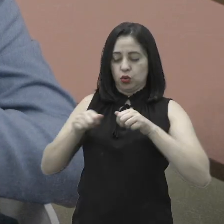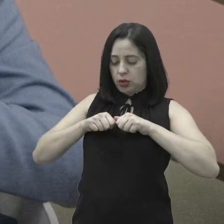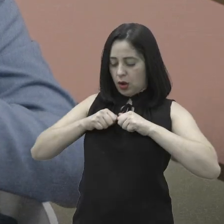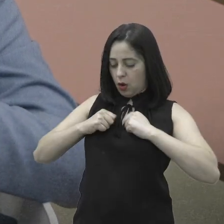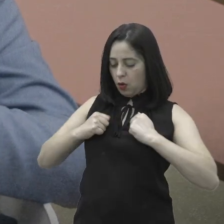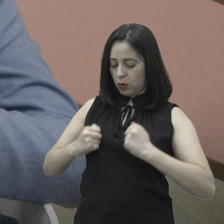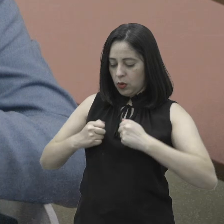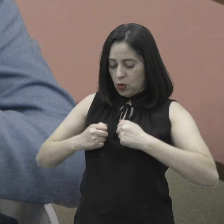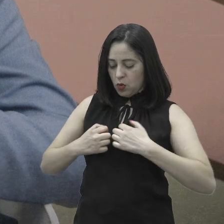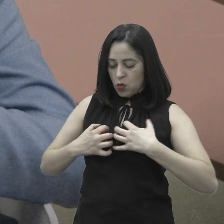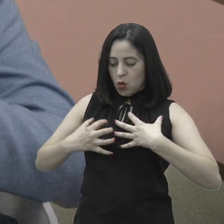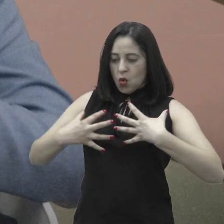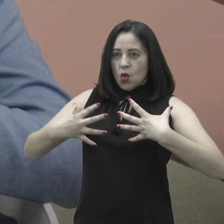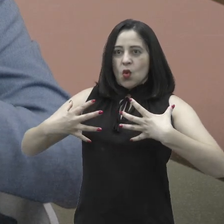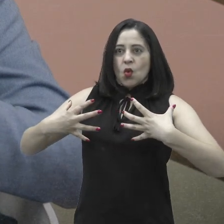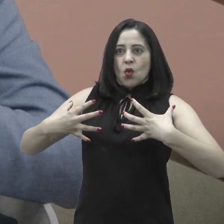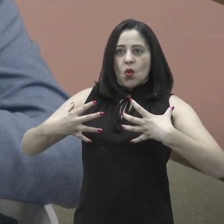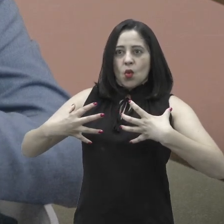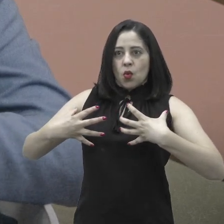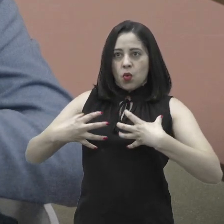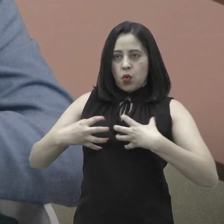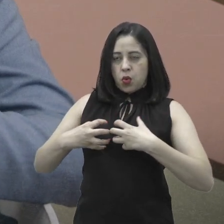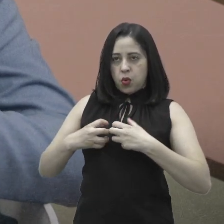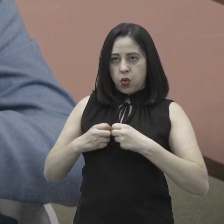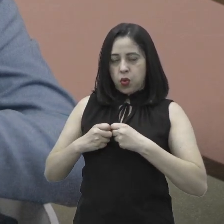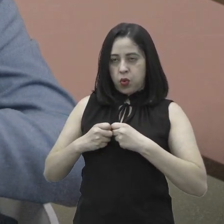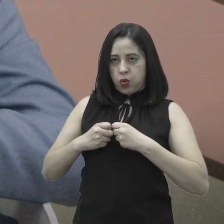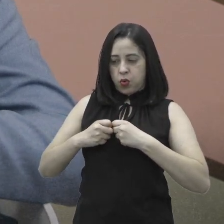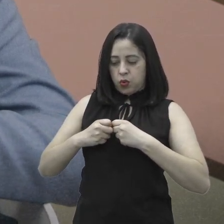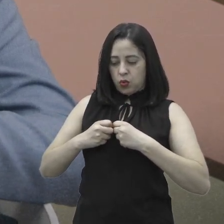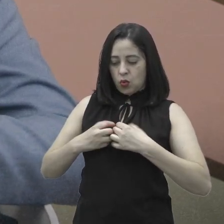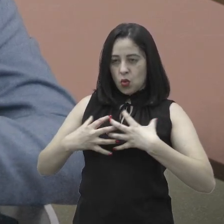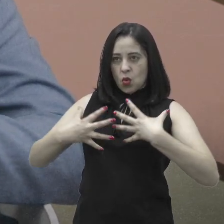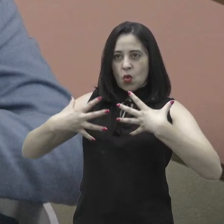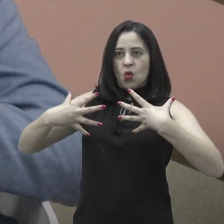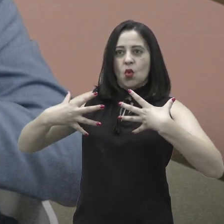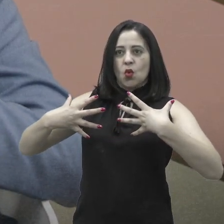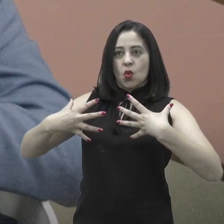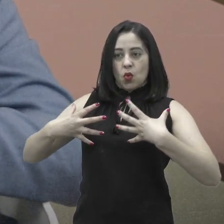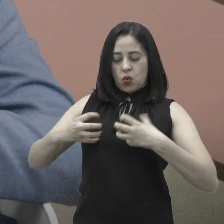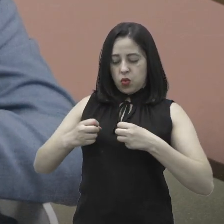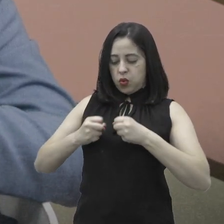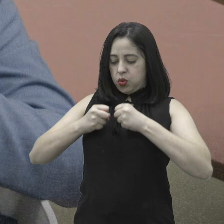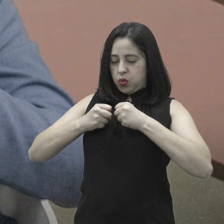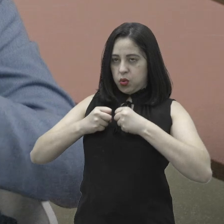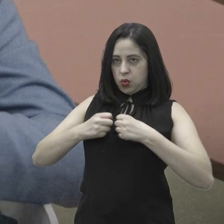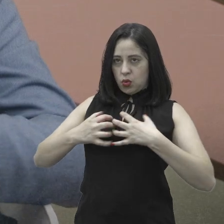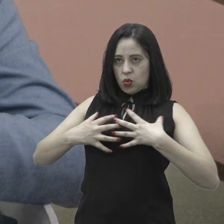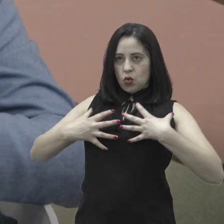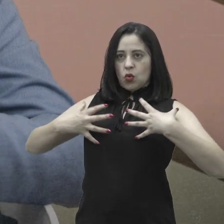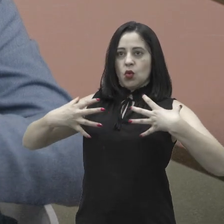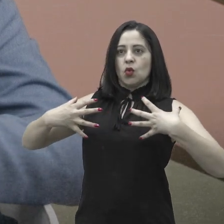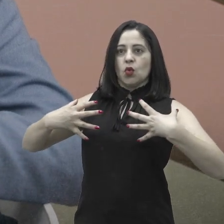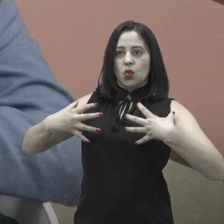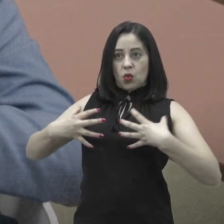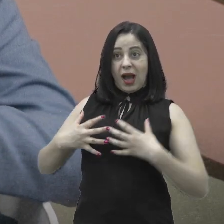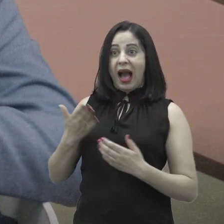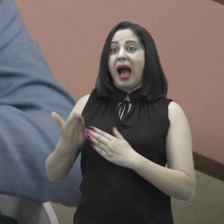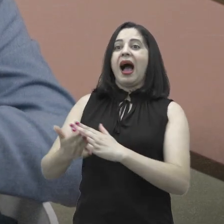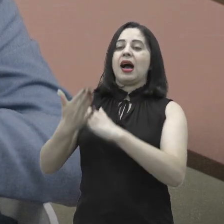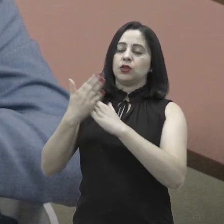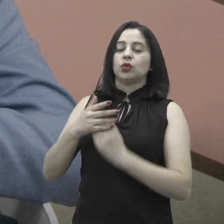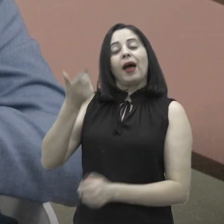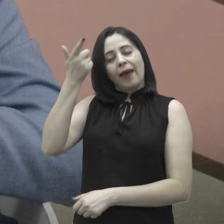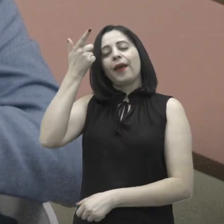medicações para o enfisema, para o DPOC, que é a doença do cigarro, são os broncodilatadores. Então eles dilatam o pulmão, eles aumentam o tamanho do pulmão. E com isso